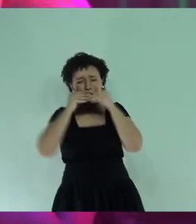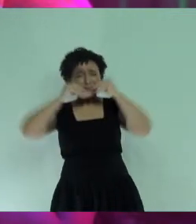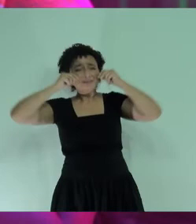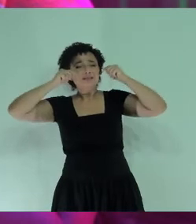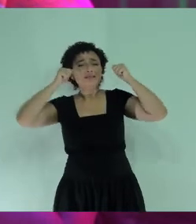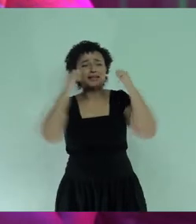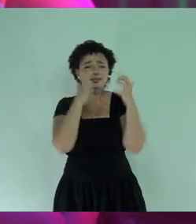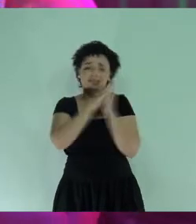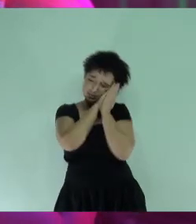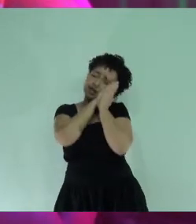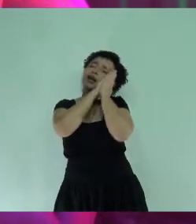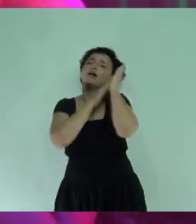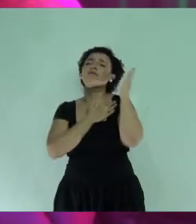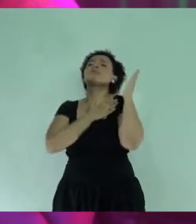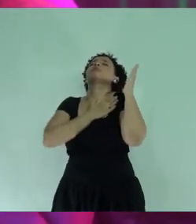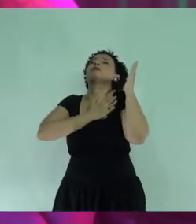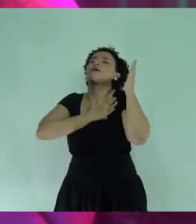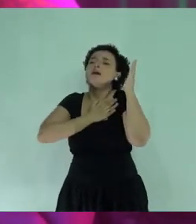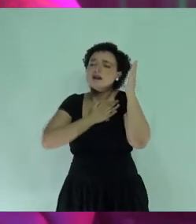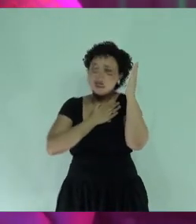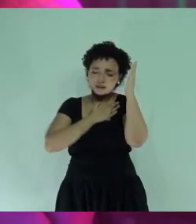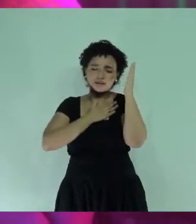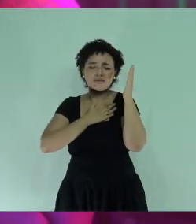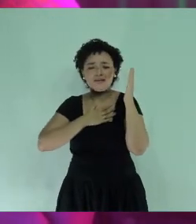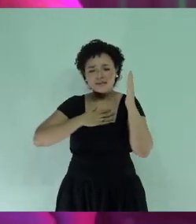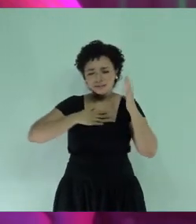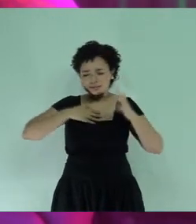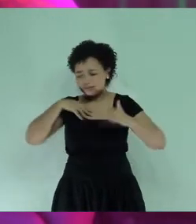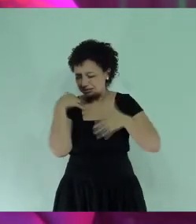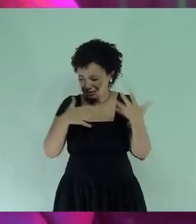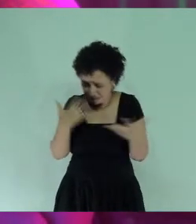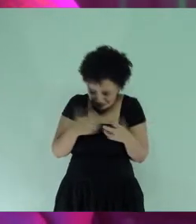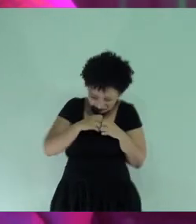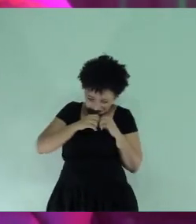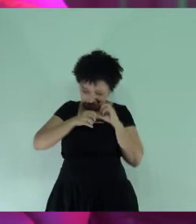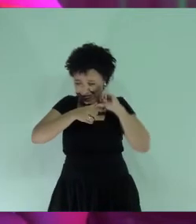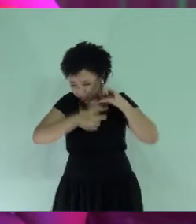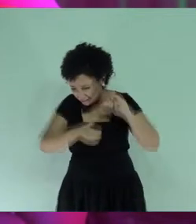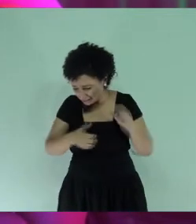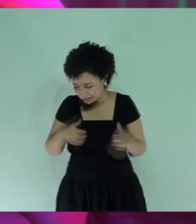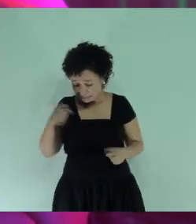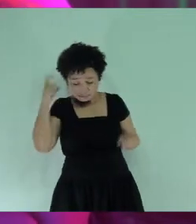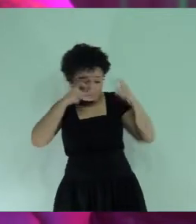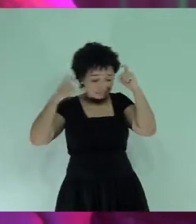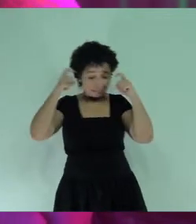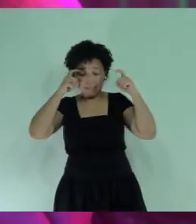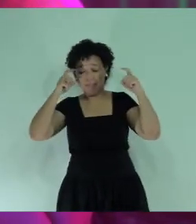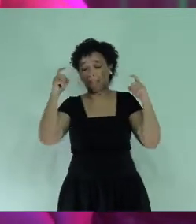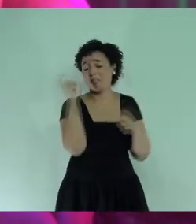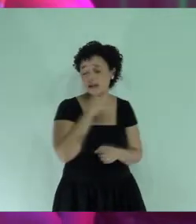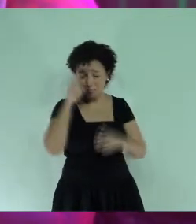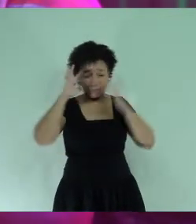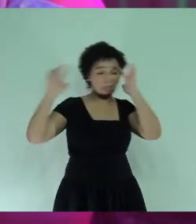da tua boca seca. Deitar no leito materno do teu peito. Desenhar, traçar parábolas